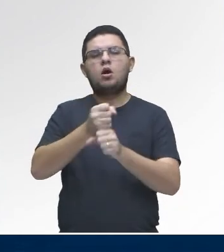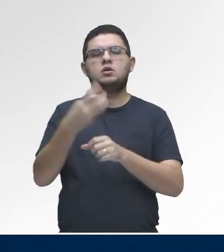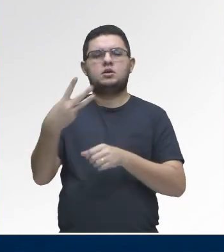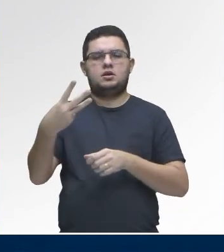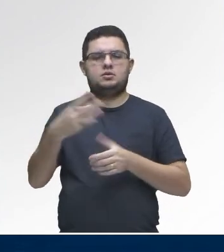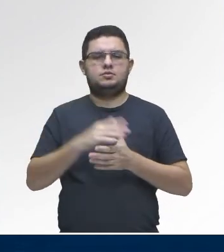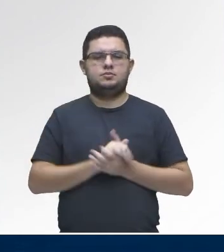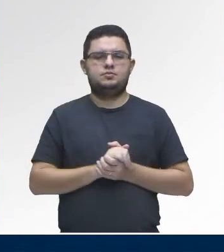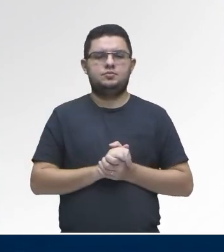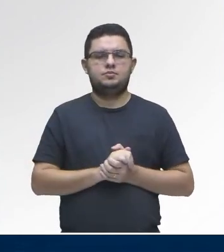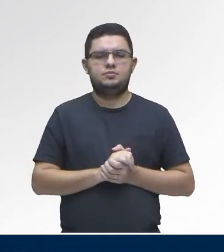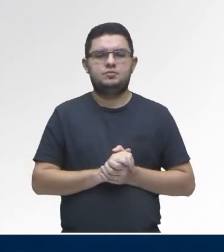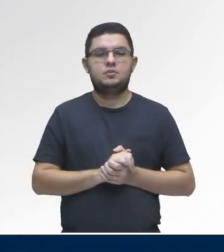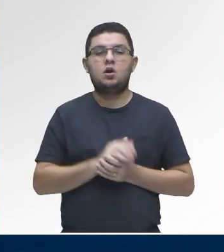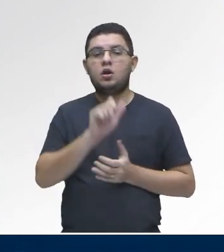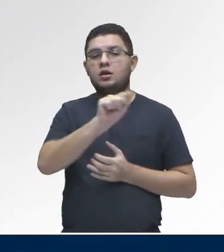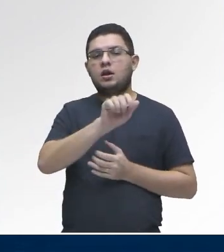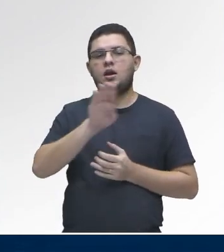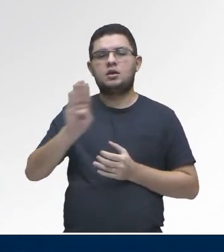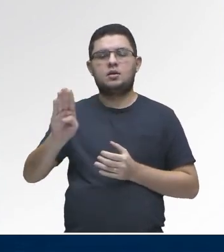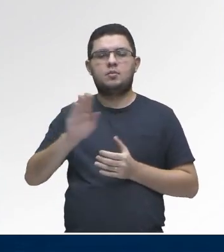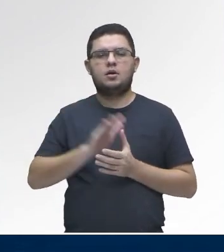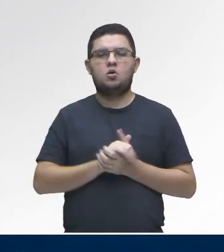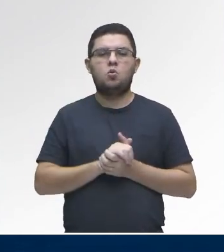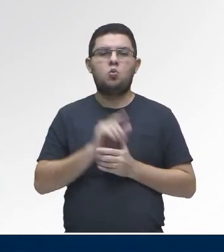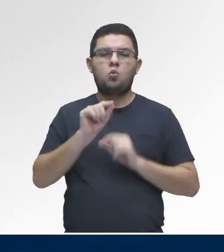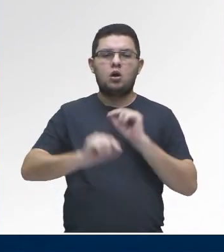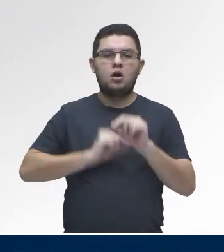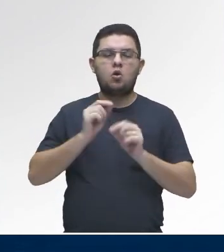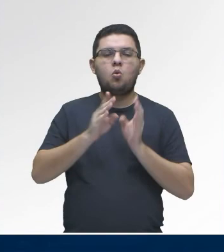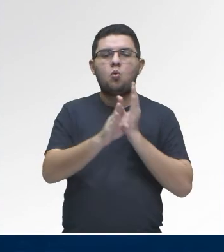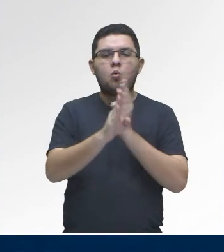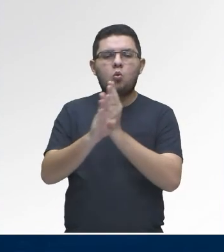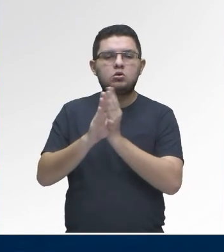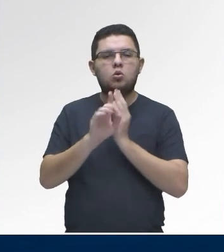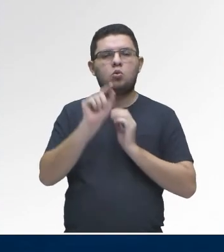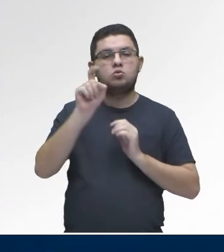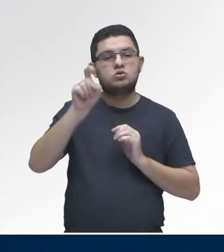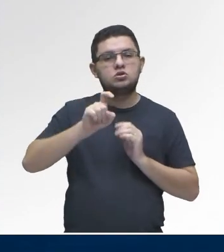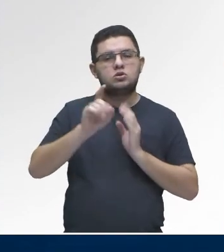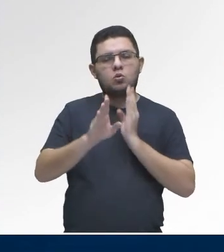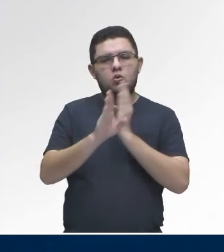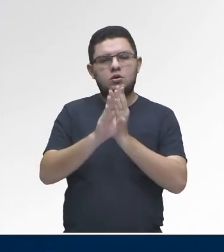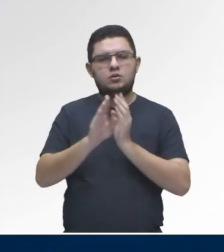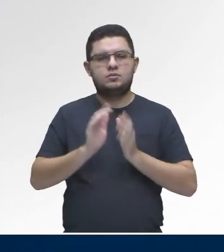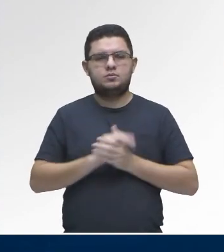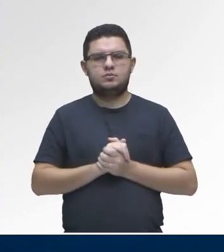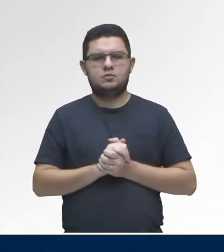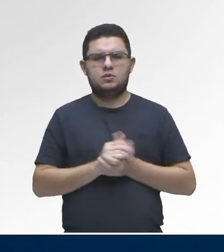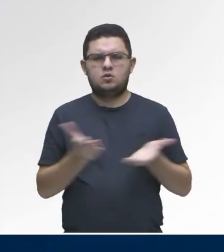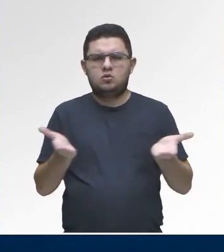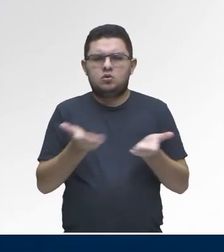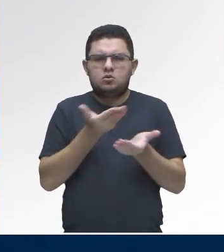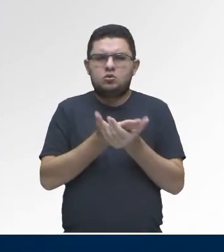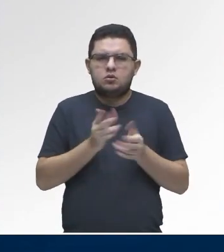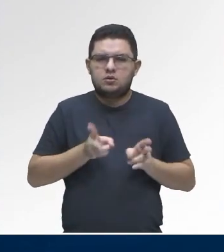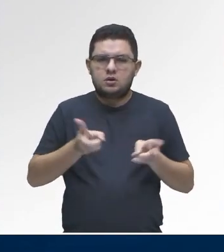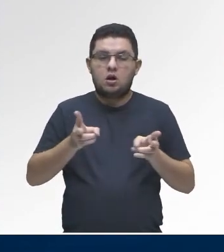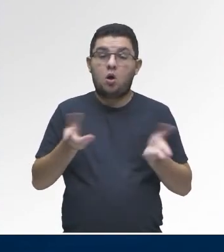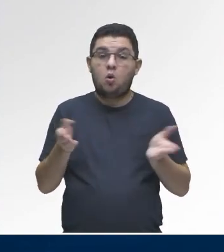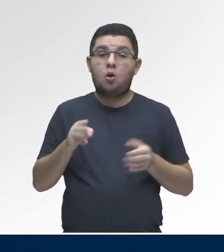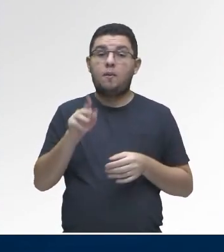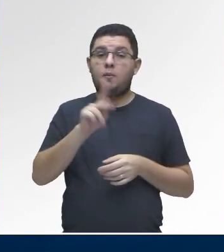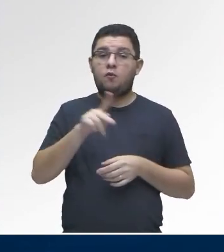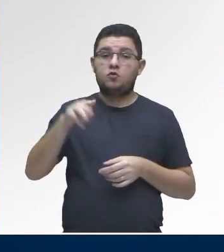3. São as soluções, as raízes dessas duas equações. E vamos continuar a aula agora com o professor Mário.